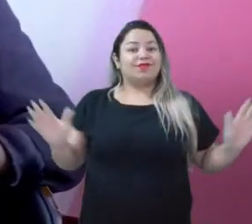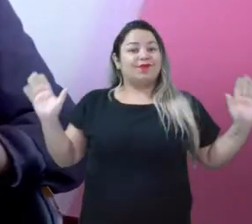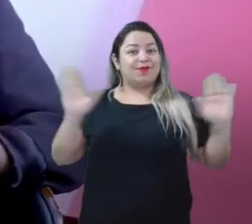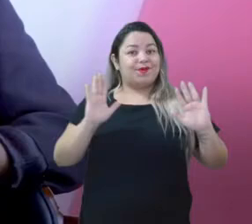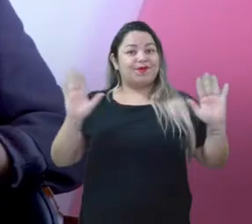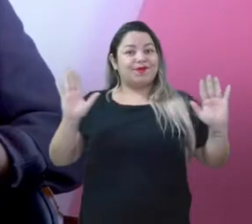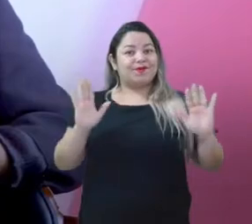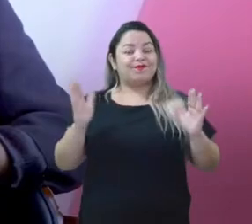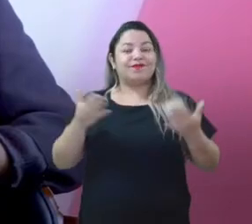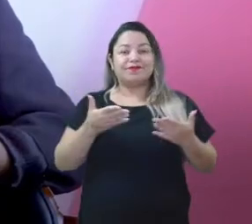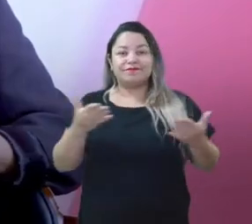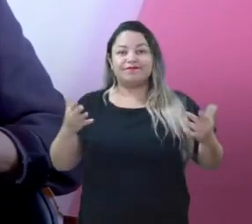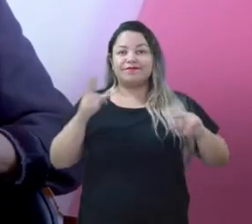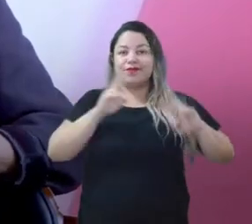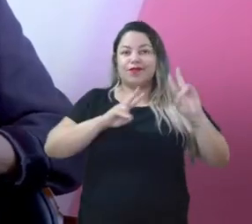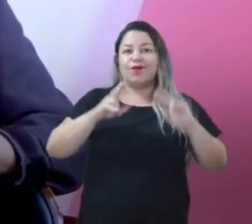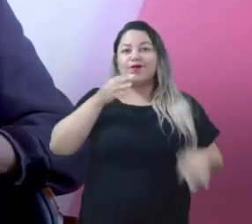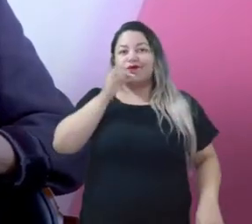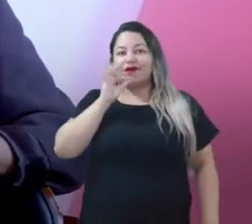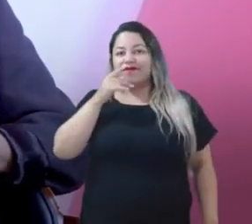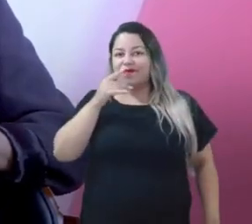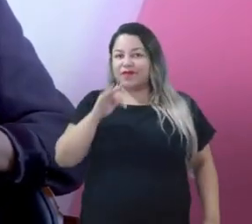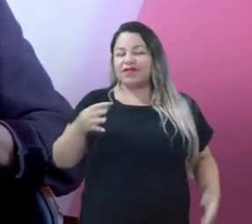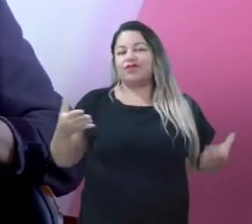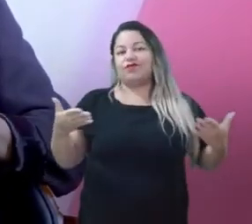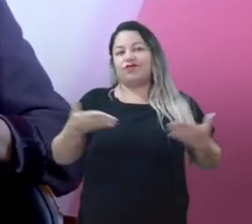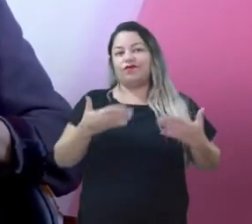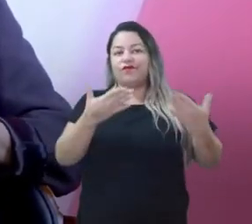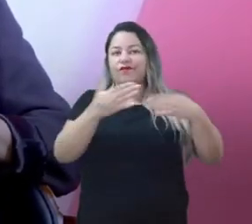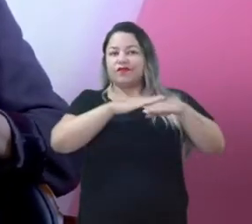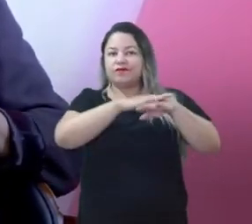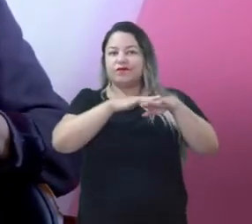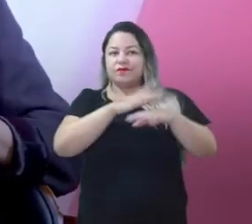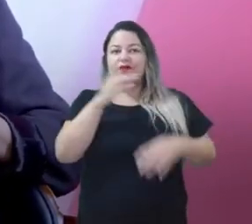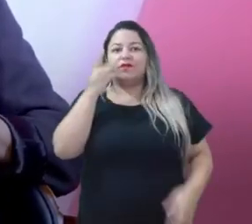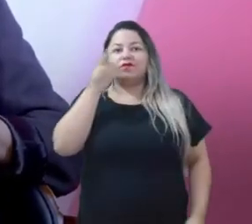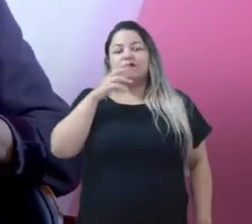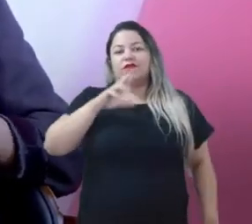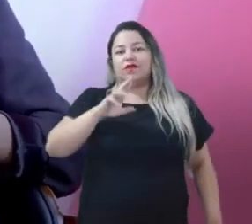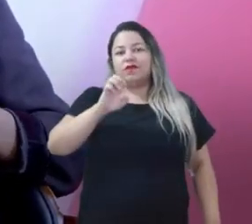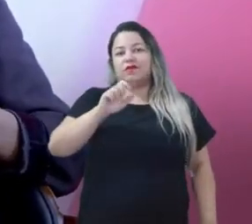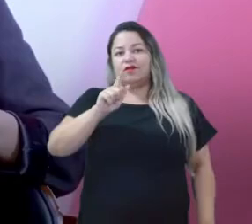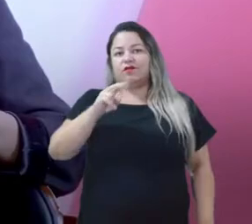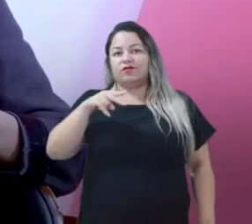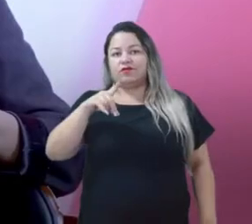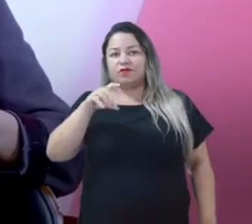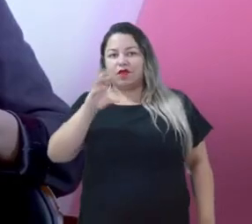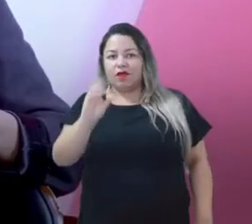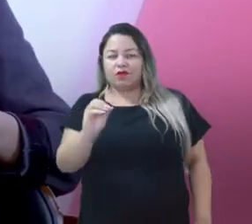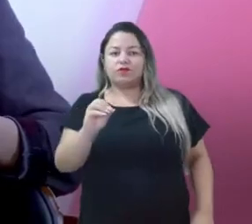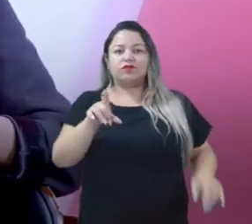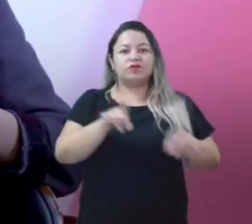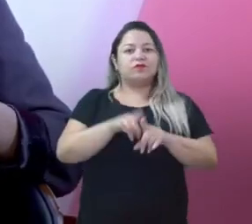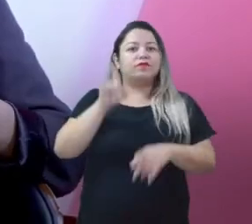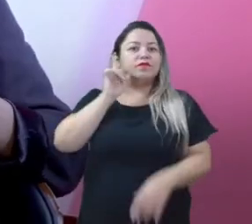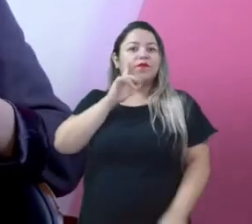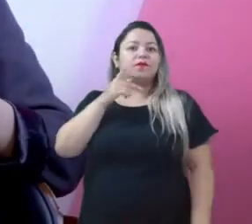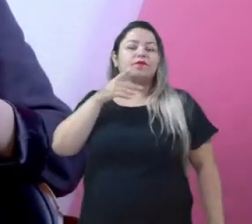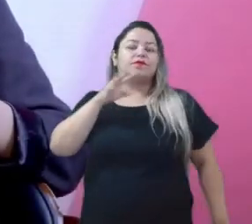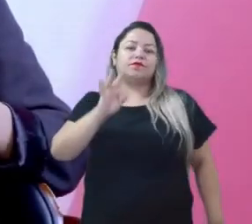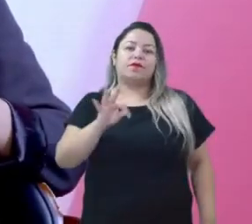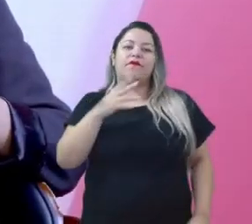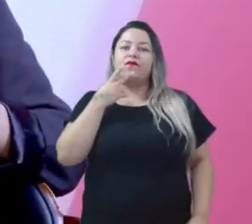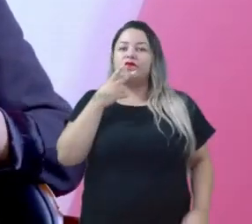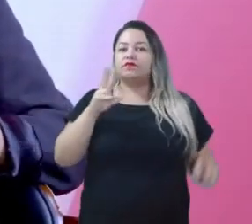Olá para você que acompanha a gente. O Café PT de hoje conversa com o deputado Reginaldo Lopes, do PT de Minas Gerais. Hoje a gente